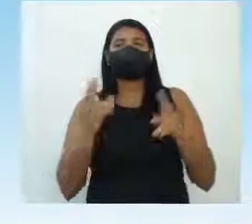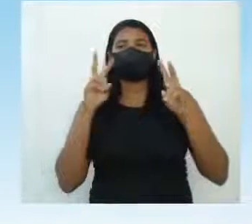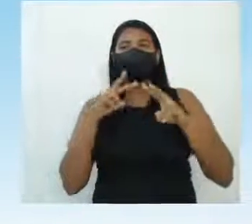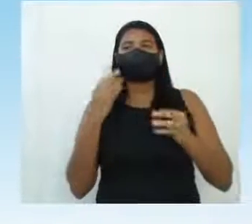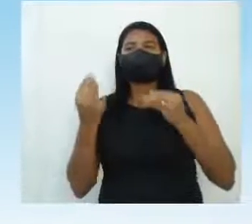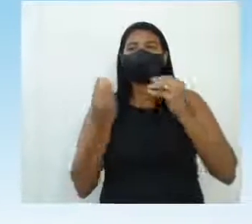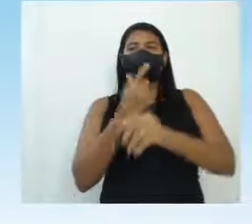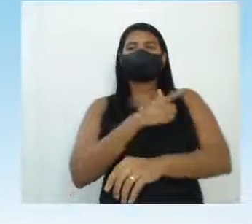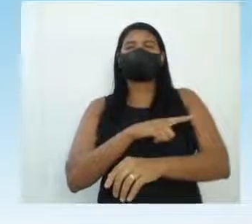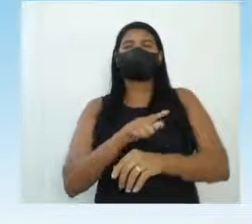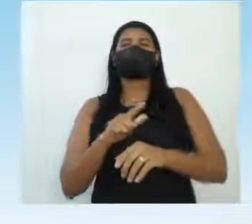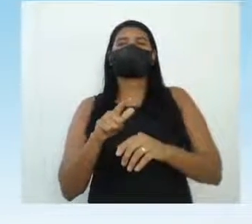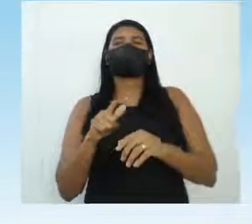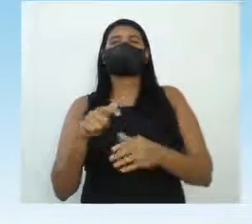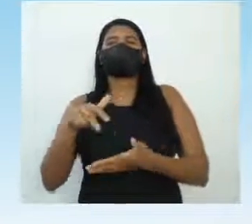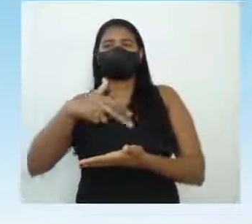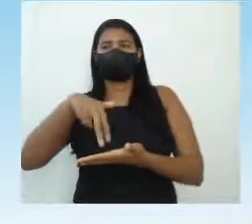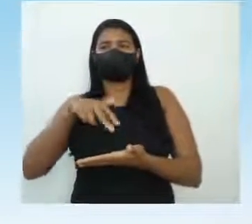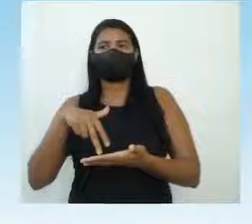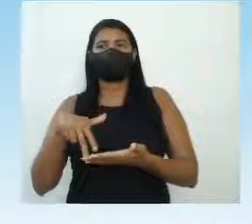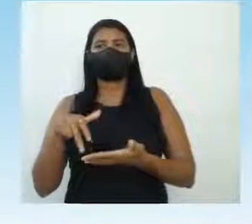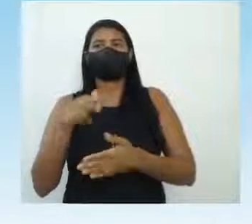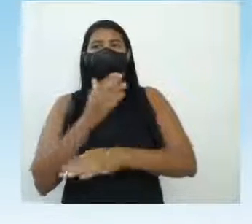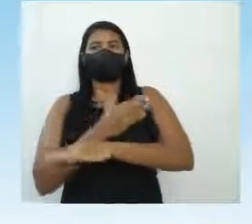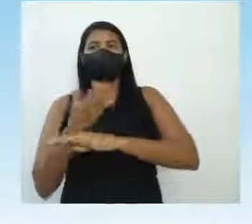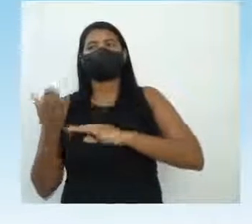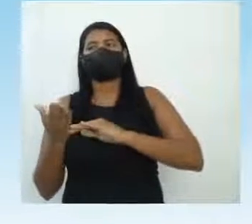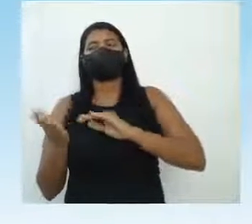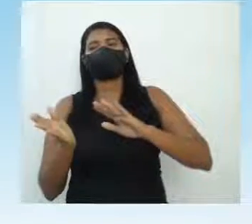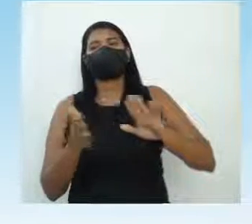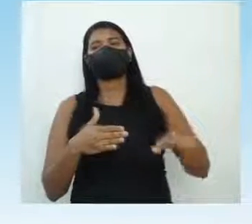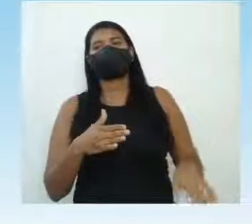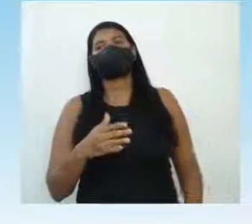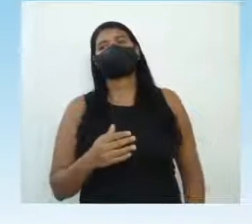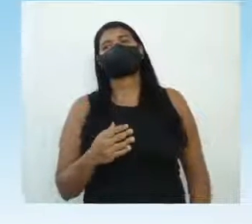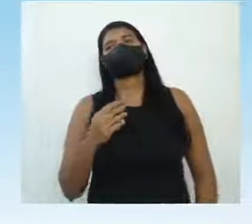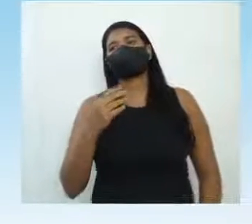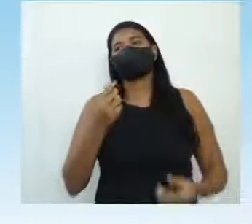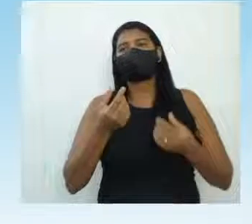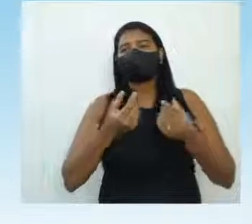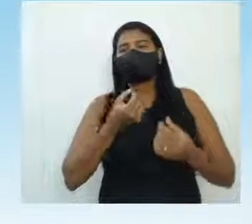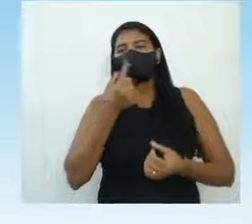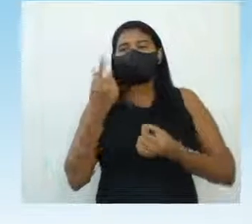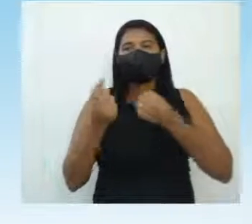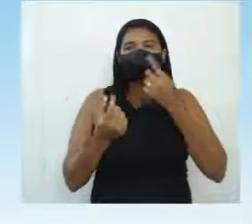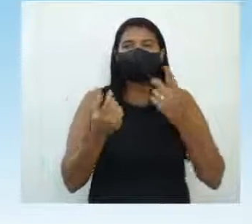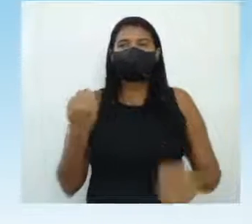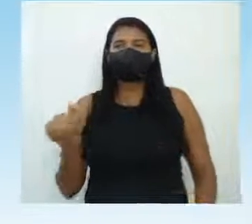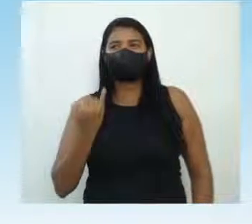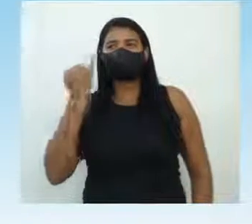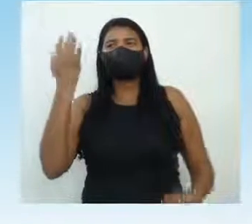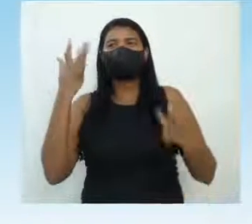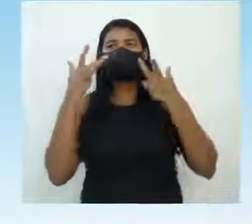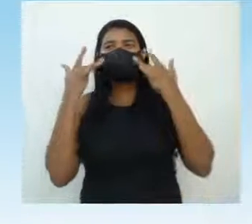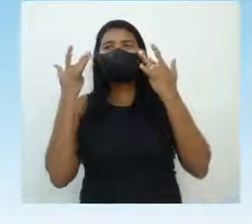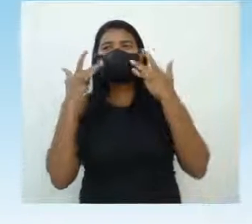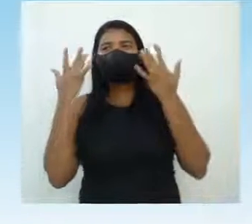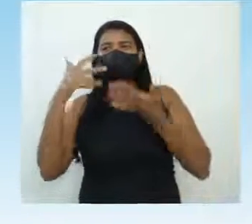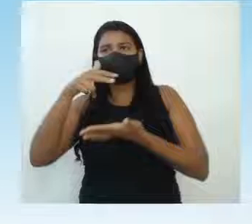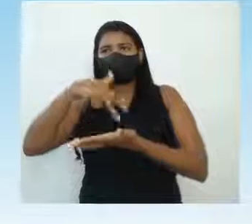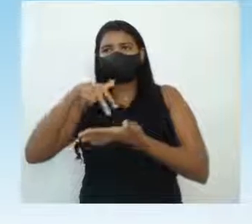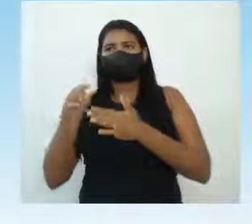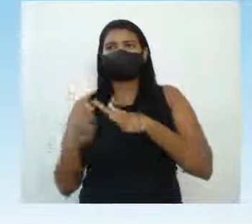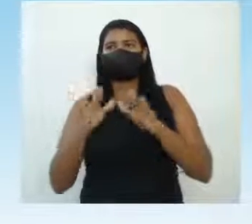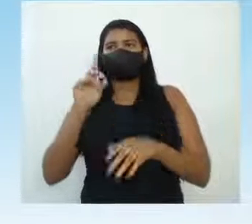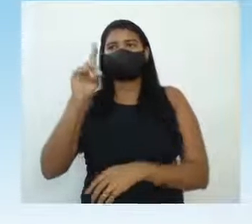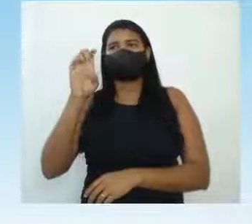comporta, tá? Muito bem, outra dica importante aí é o espetáculo de dança da Deborah Cook,